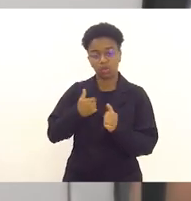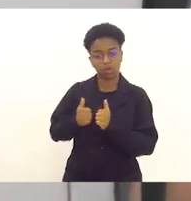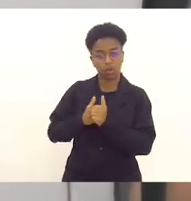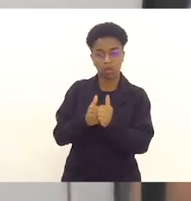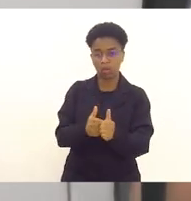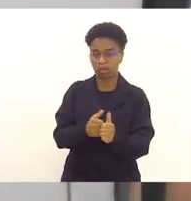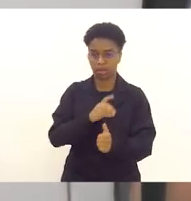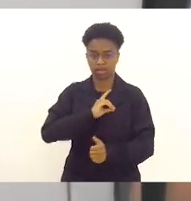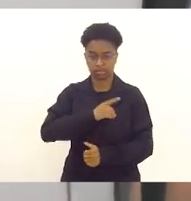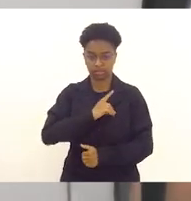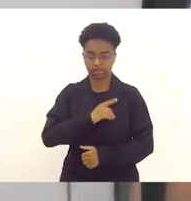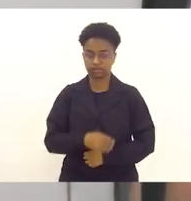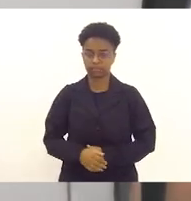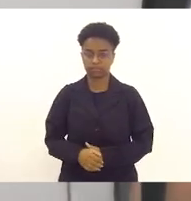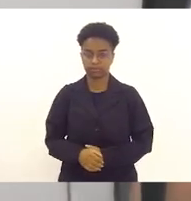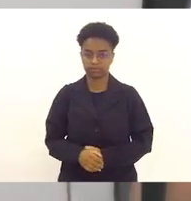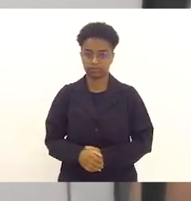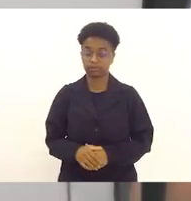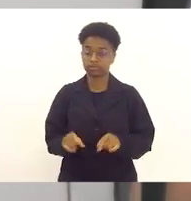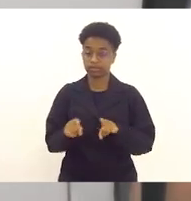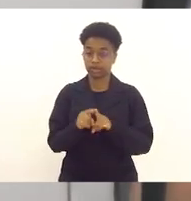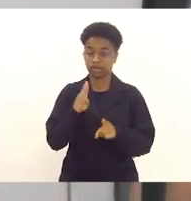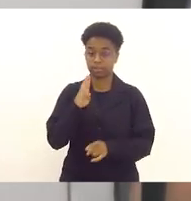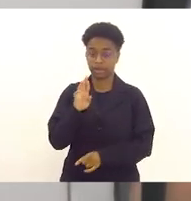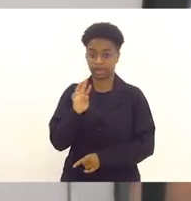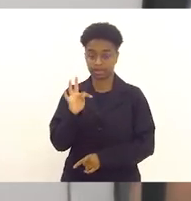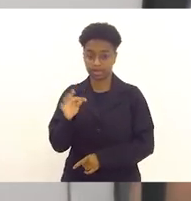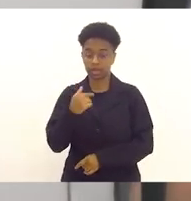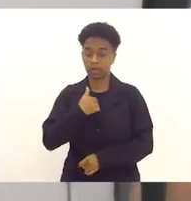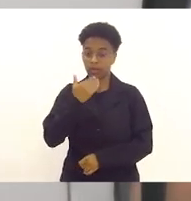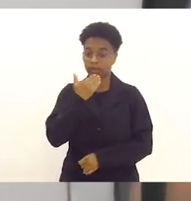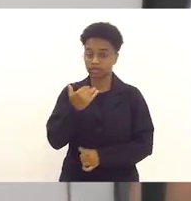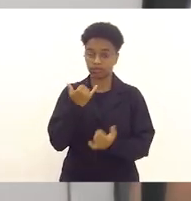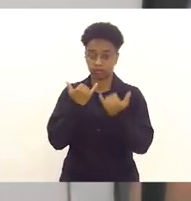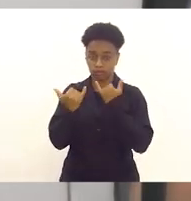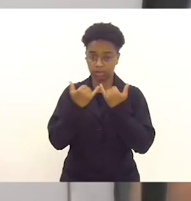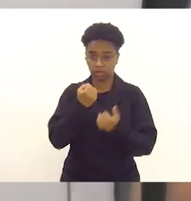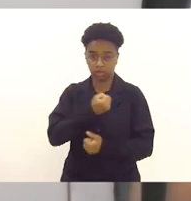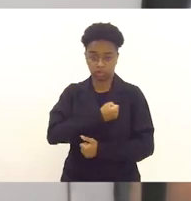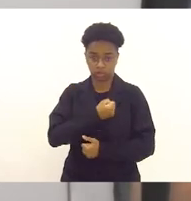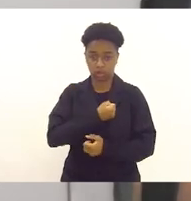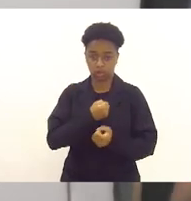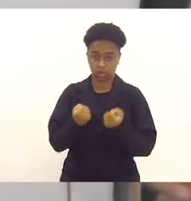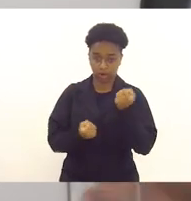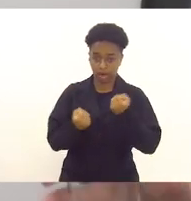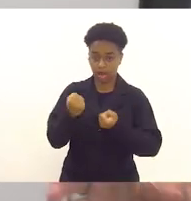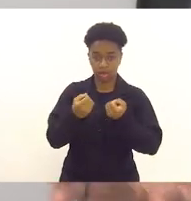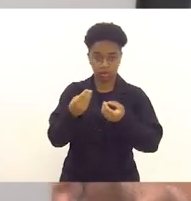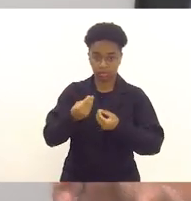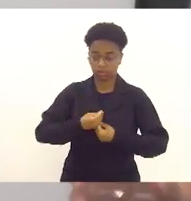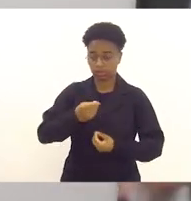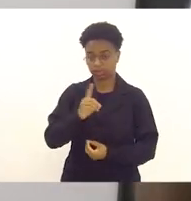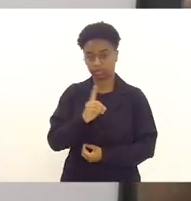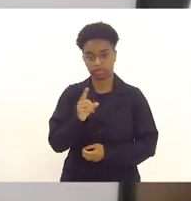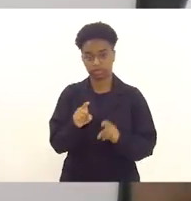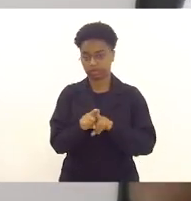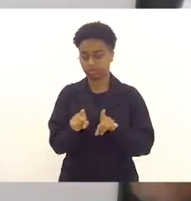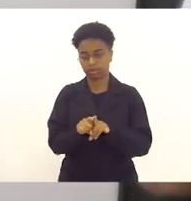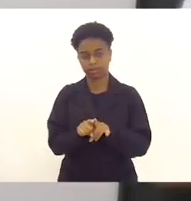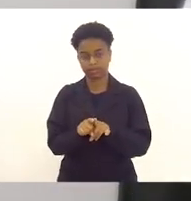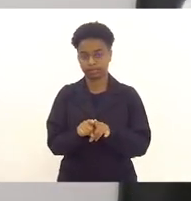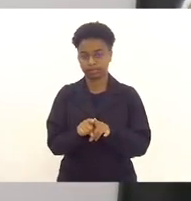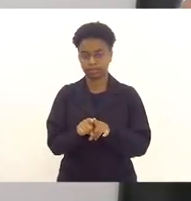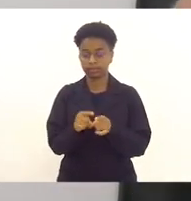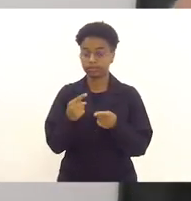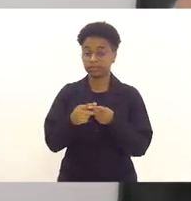e o BRT quando eu pedi informação do numeração do veículo né Na hora também não quiseram me passar né porque